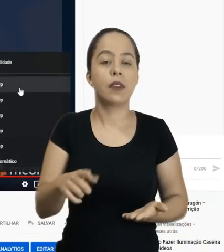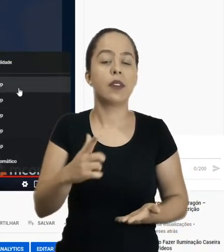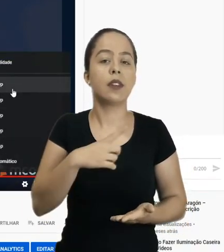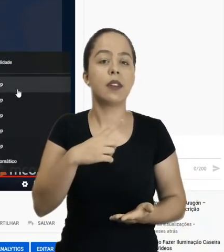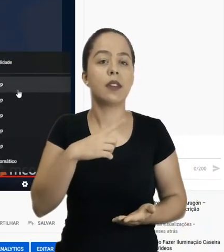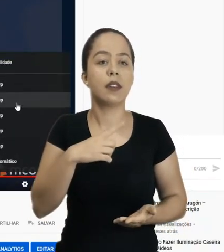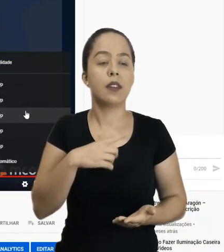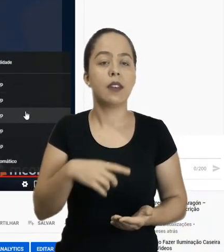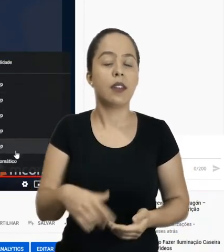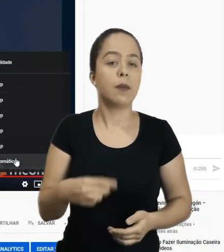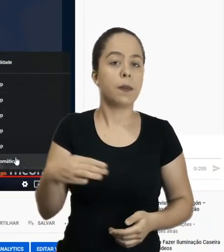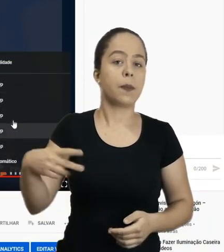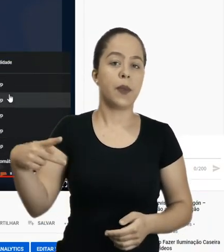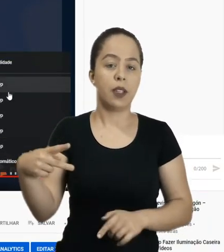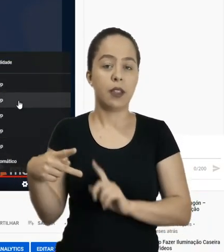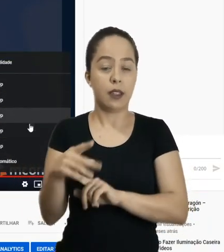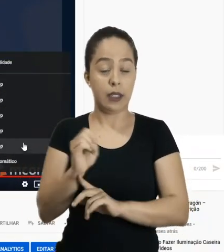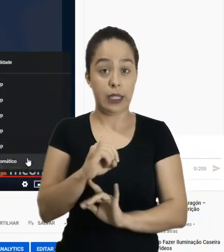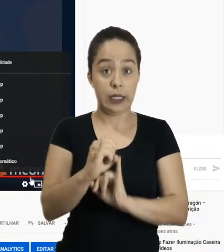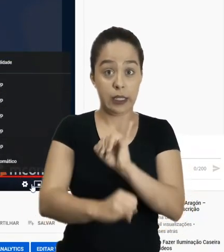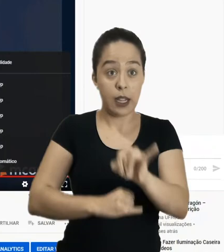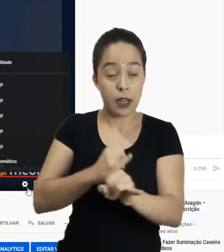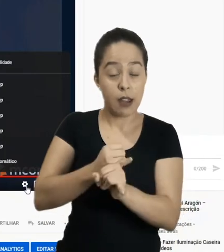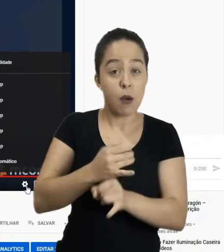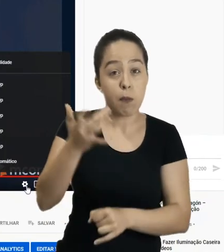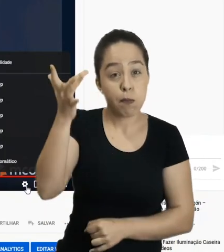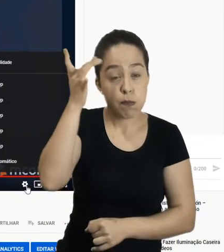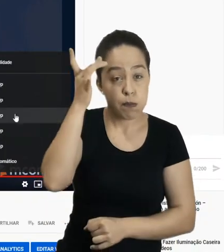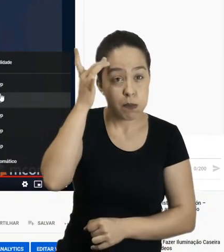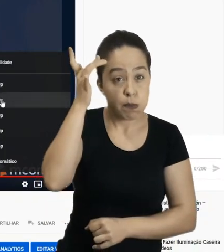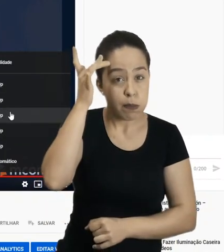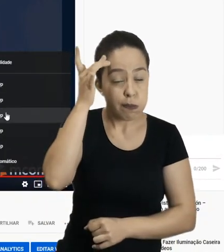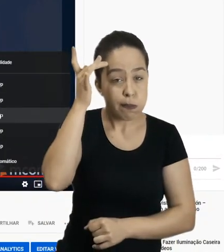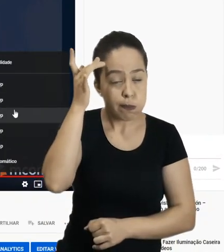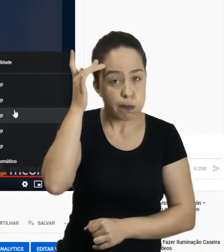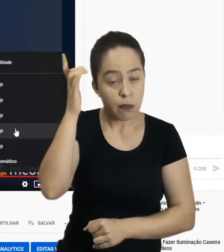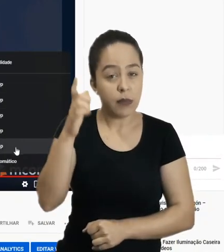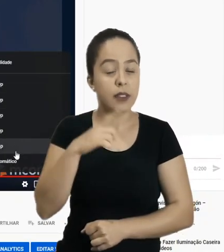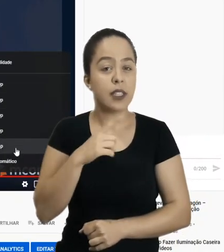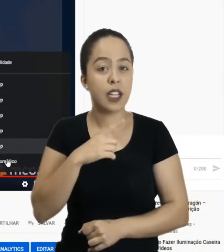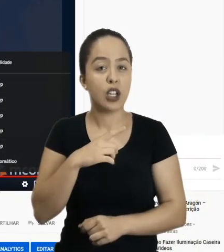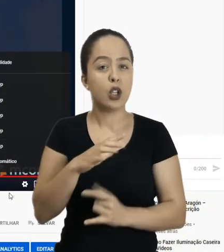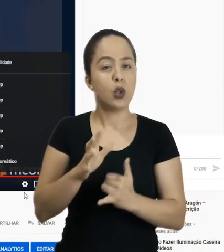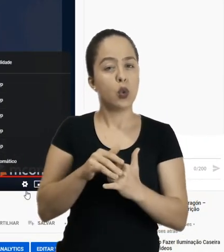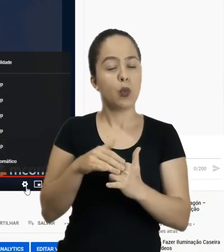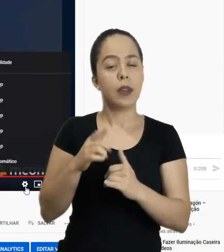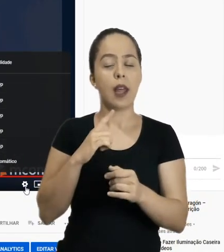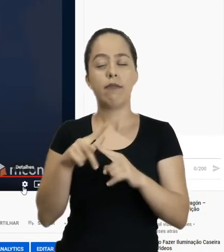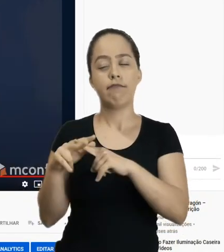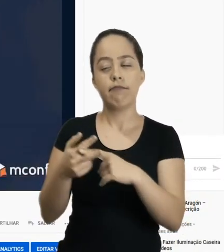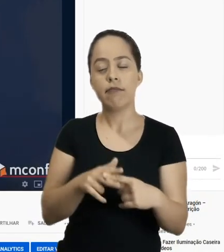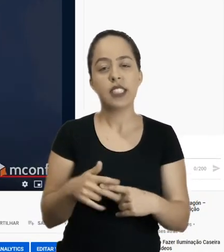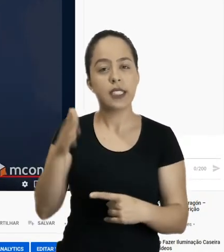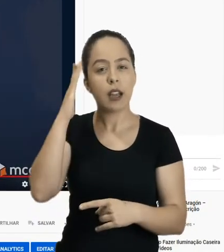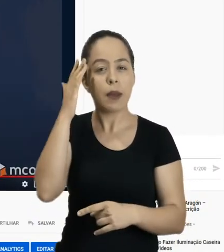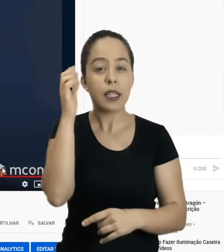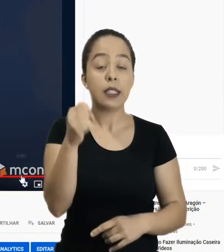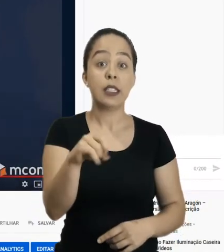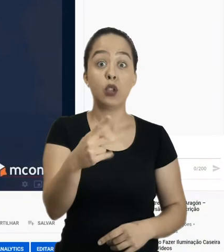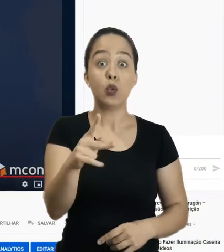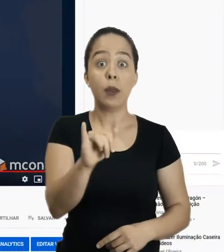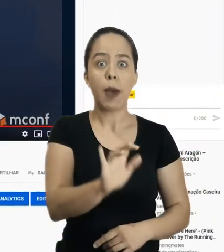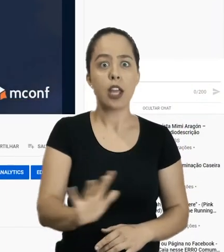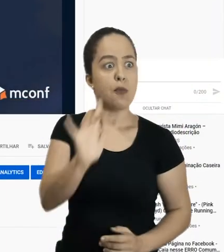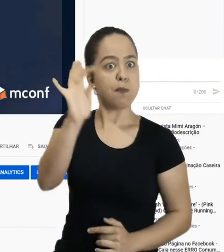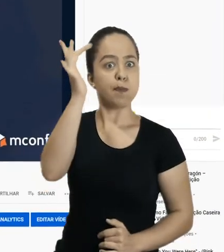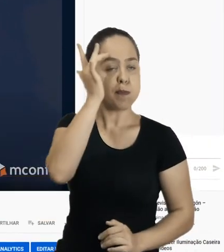até 720p, mas se a pessoa não tiver uma internet muito boa, o próprio YouTube vai regular aqui a